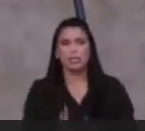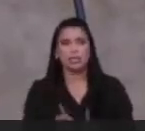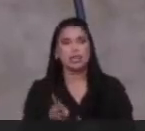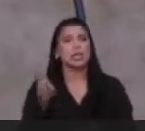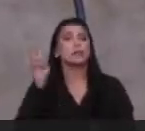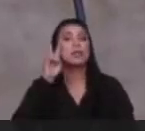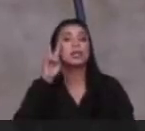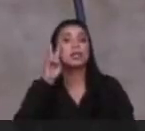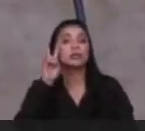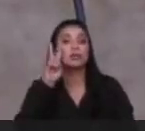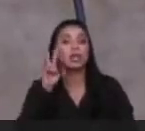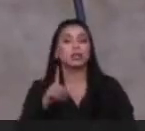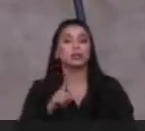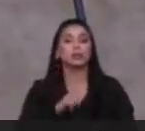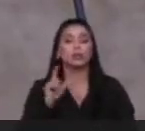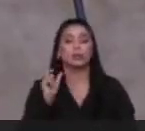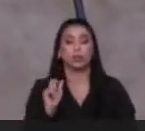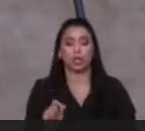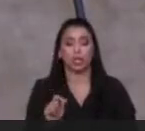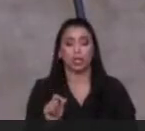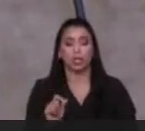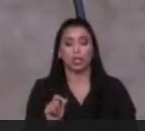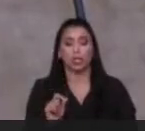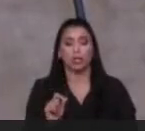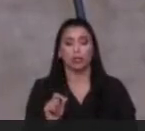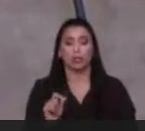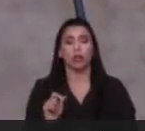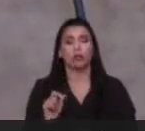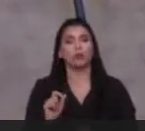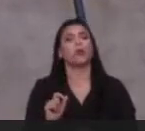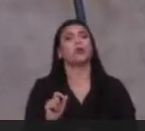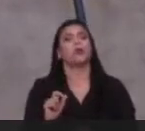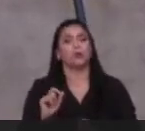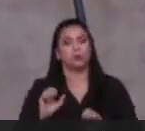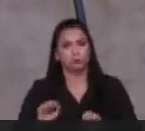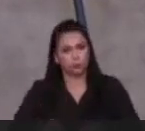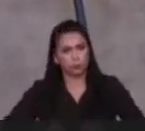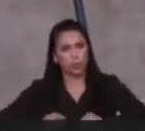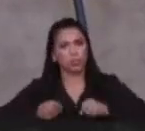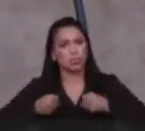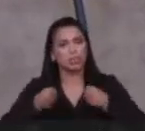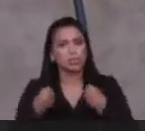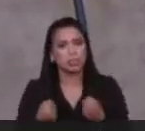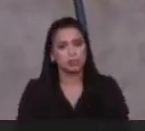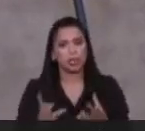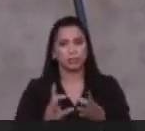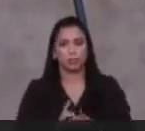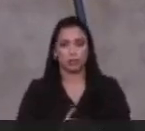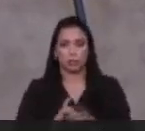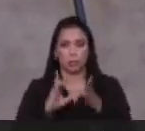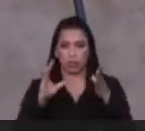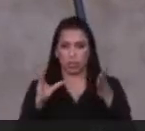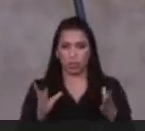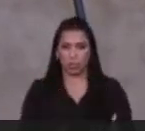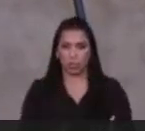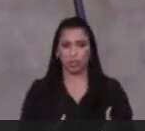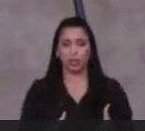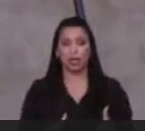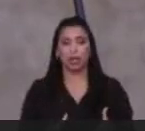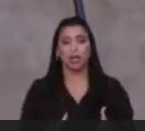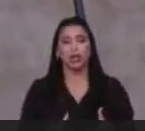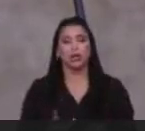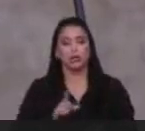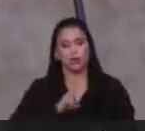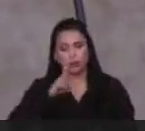como propulsor do fortalecimento do nosso Estado democrático de direito, em um renovar